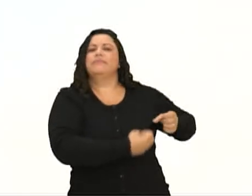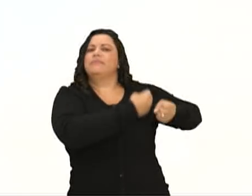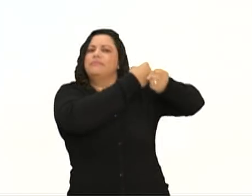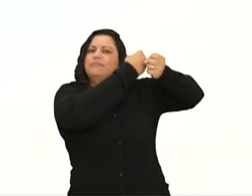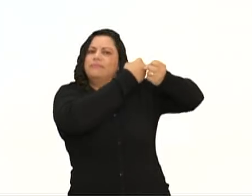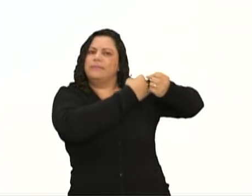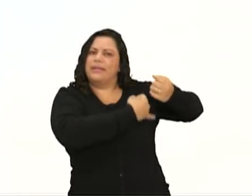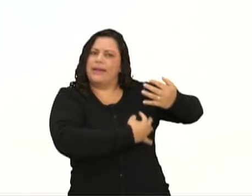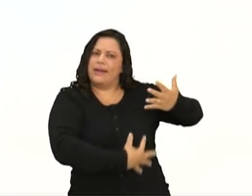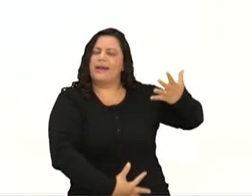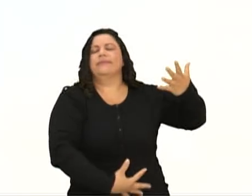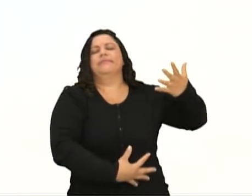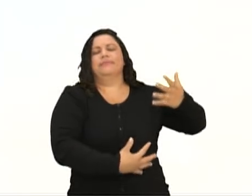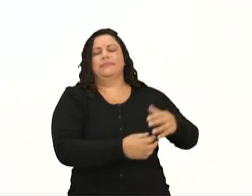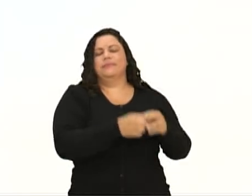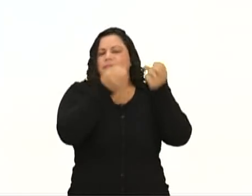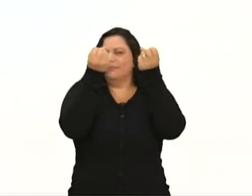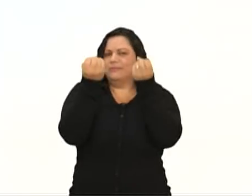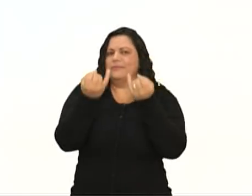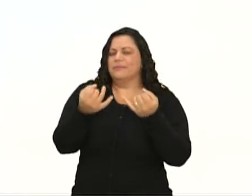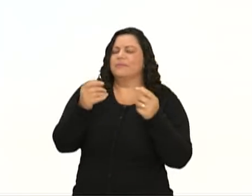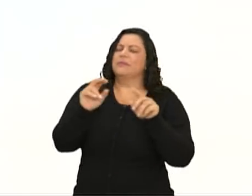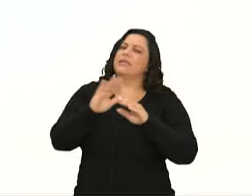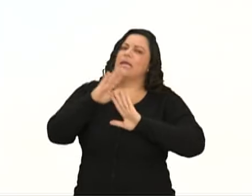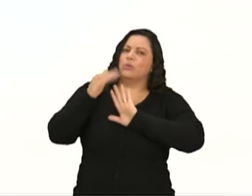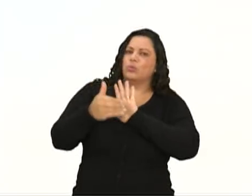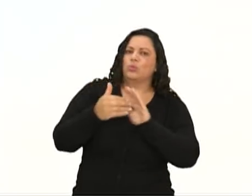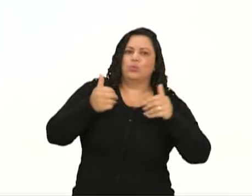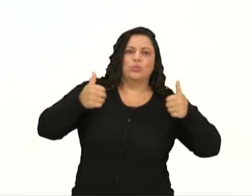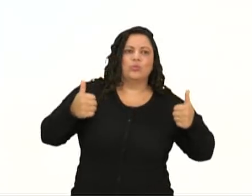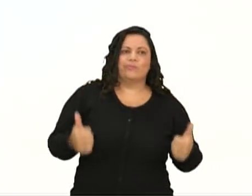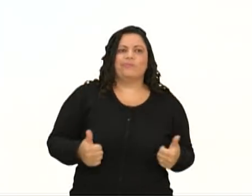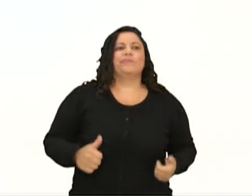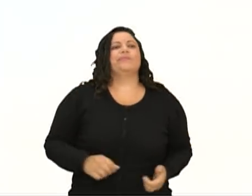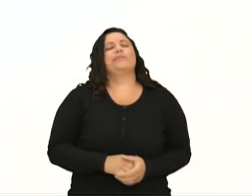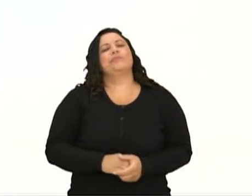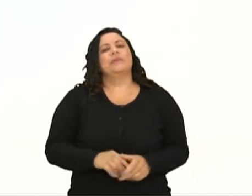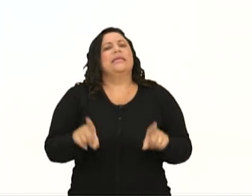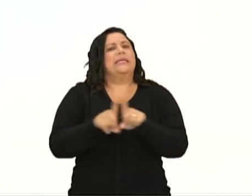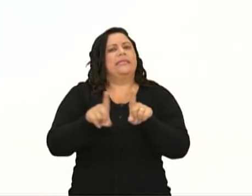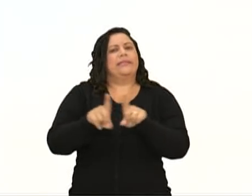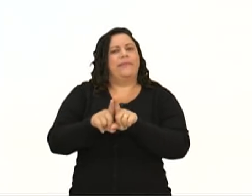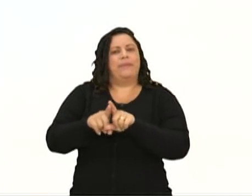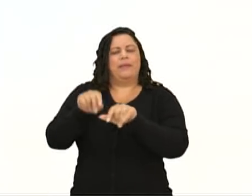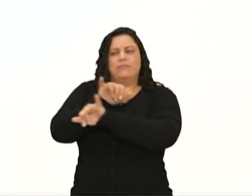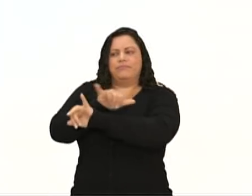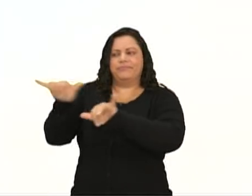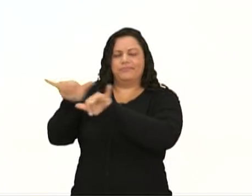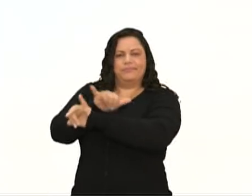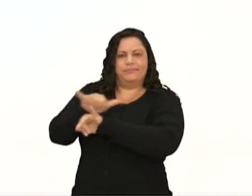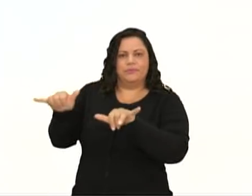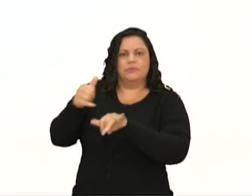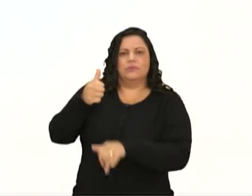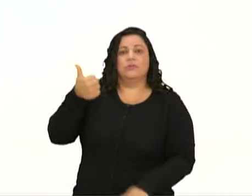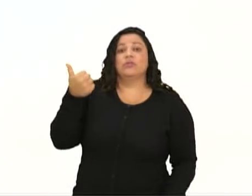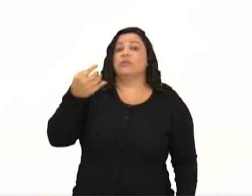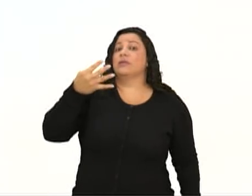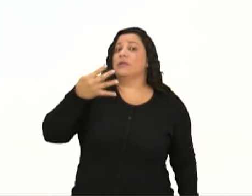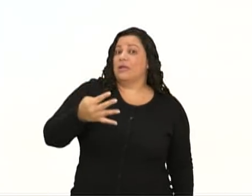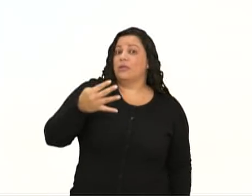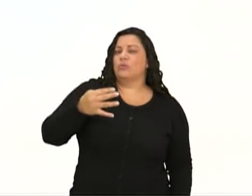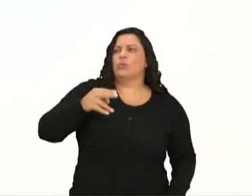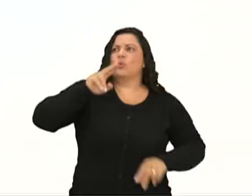coisas sobre a doação de sangue, tá? Confere lá que vale a pena. E aí, então, aqui uma campanha, tá? Dia 14 de junho